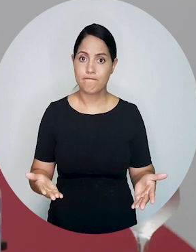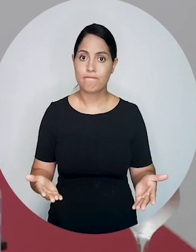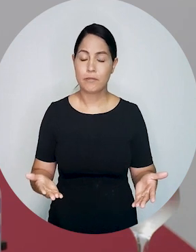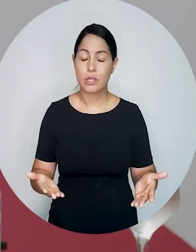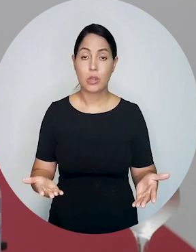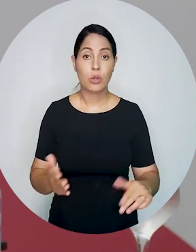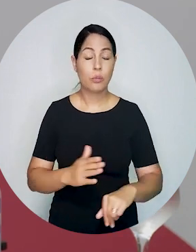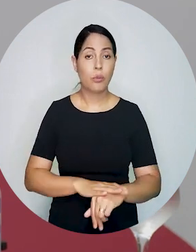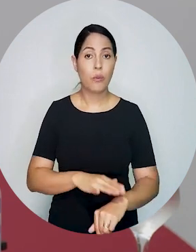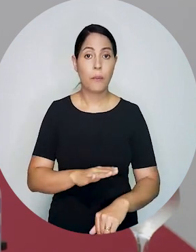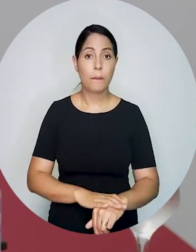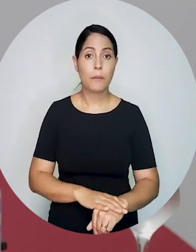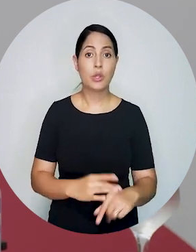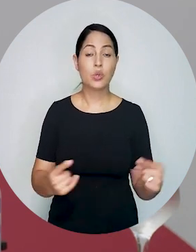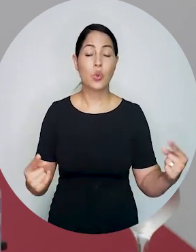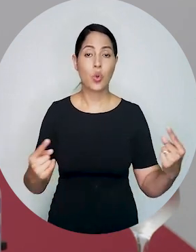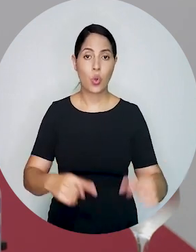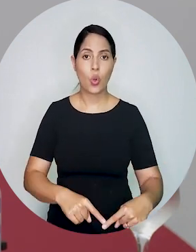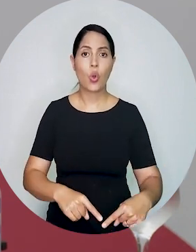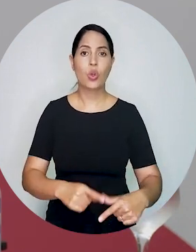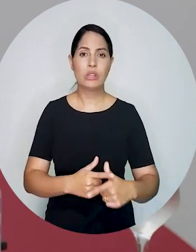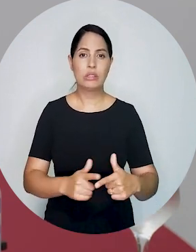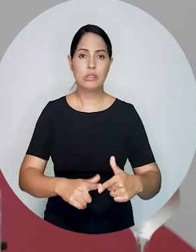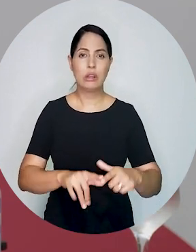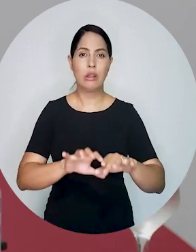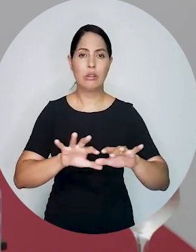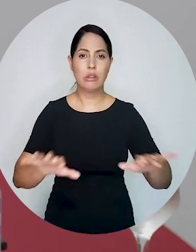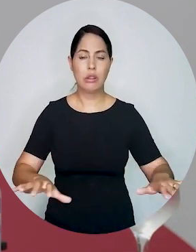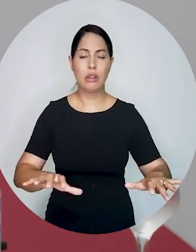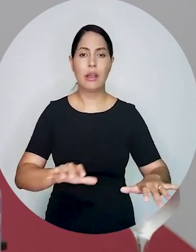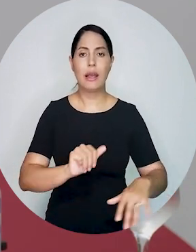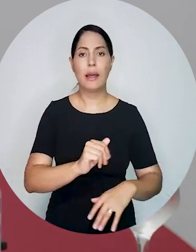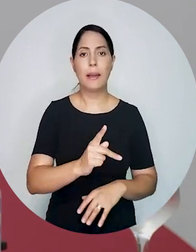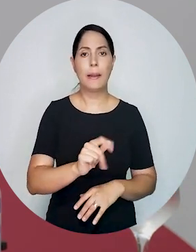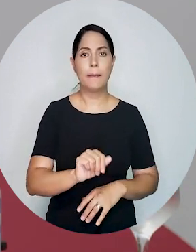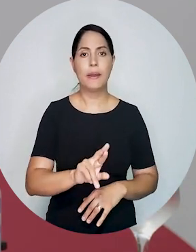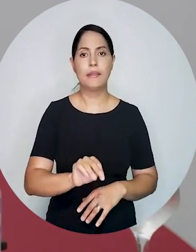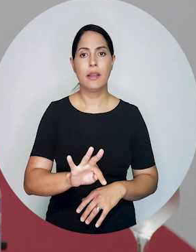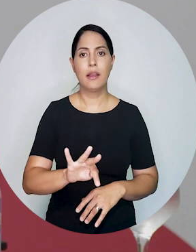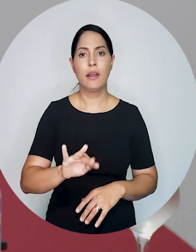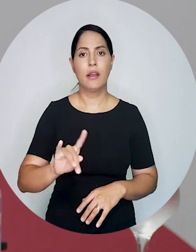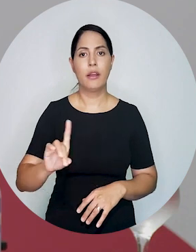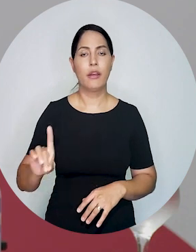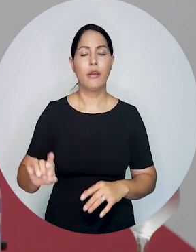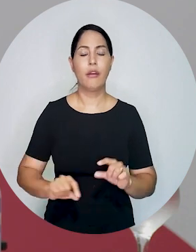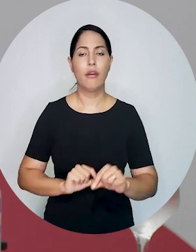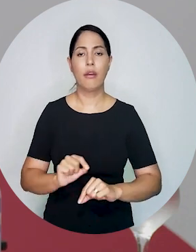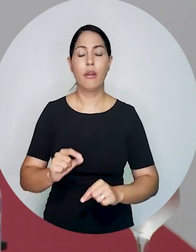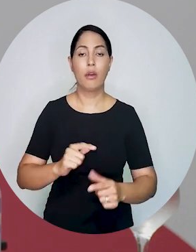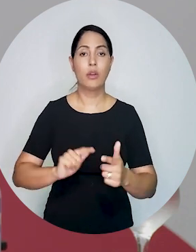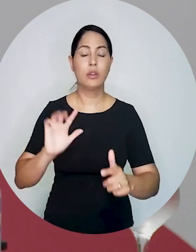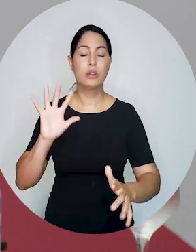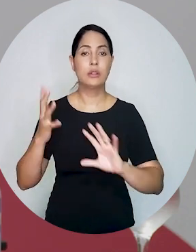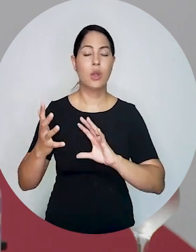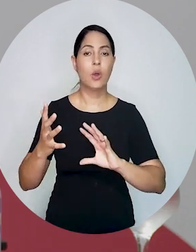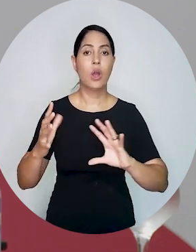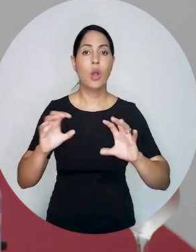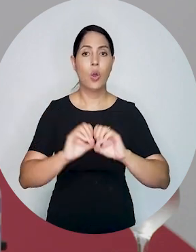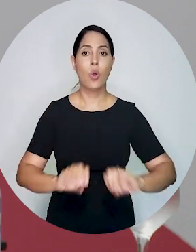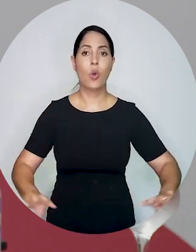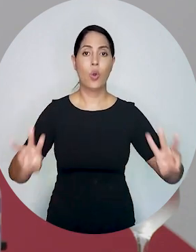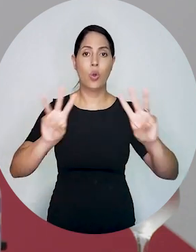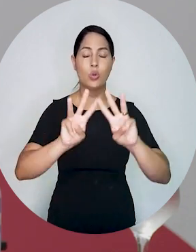O início do momento da luta contra o apartheid, né? A ONU, 6 anos depois, ela vai